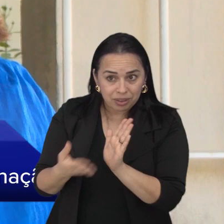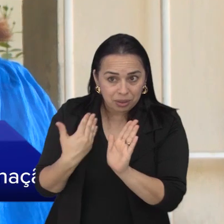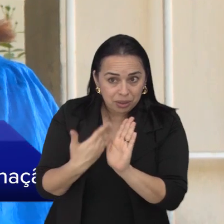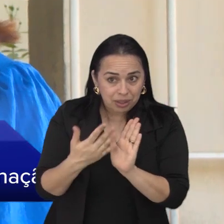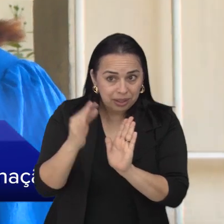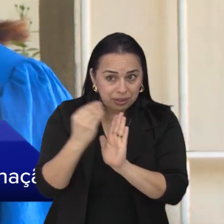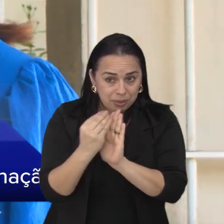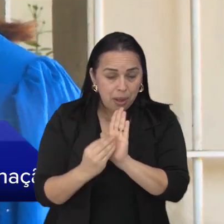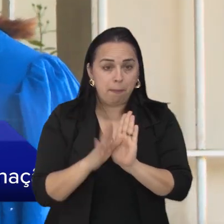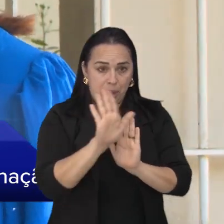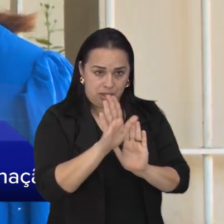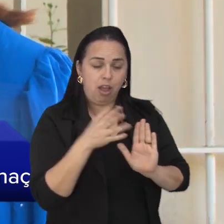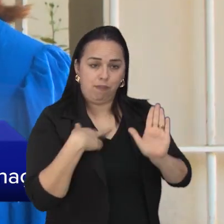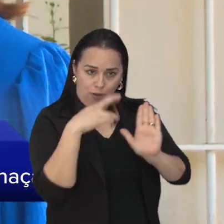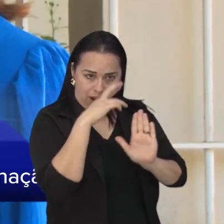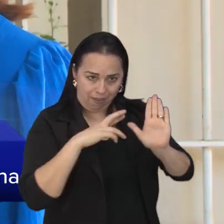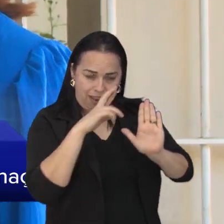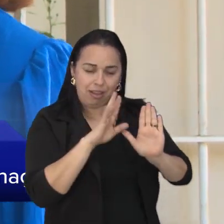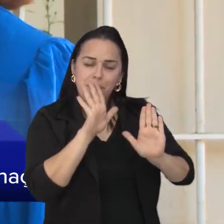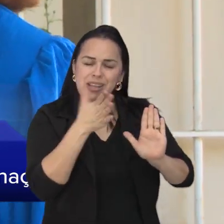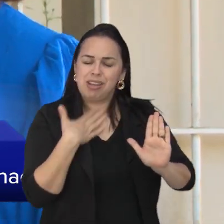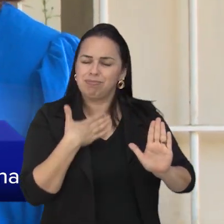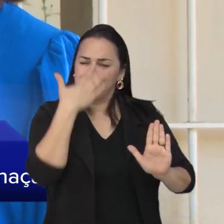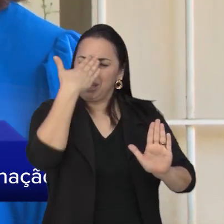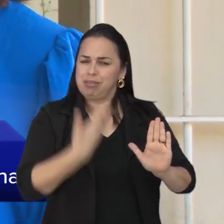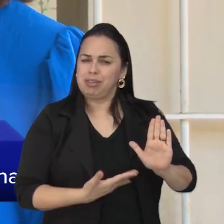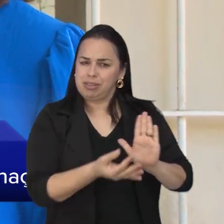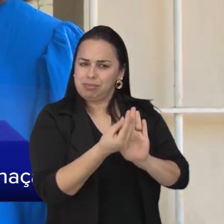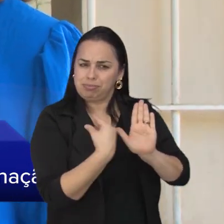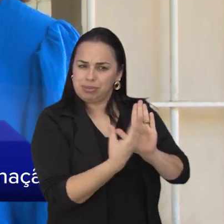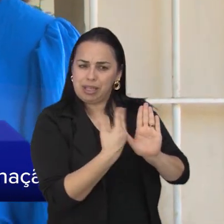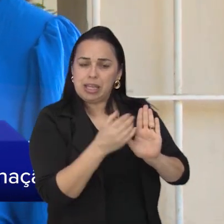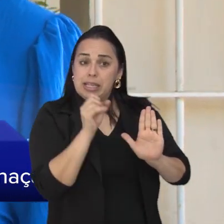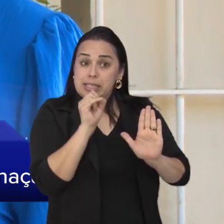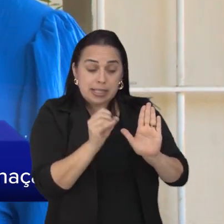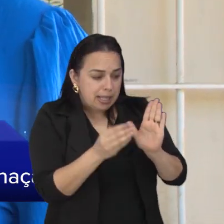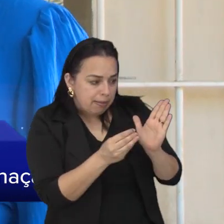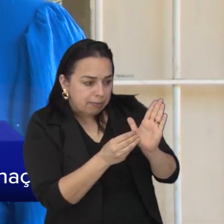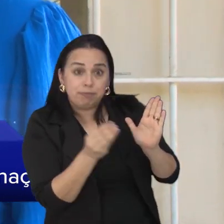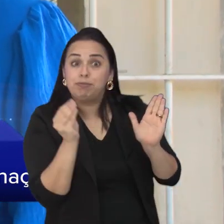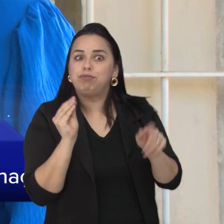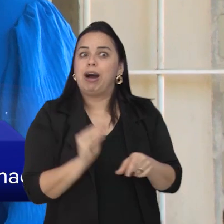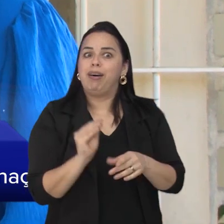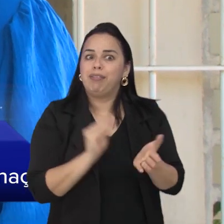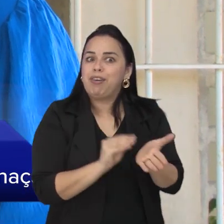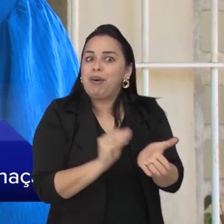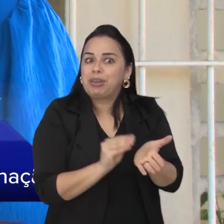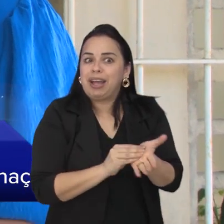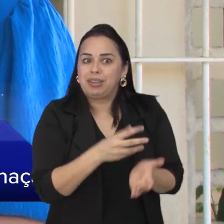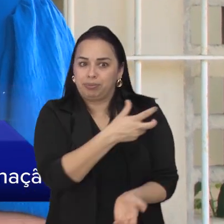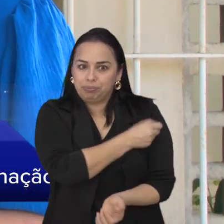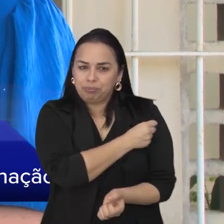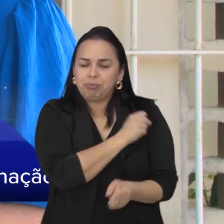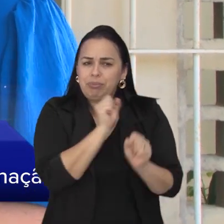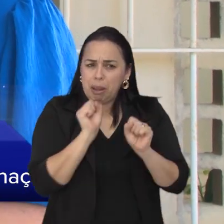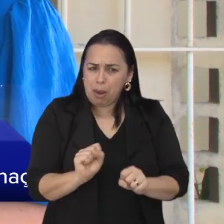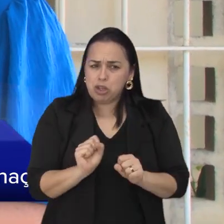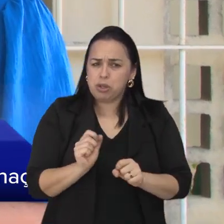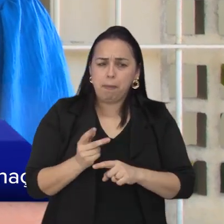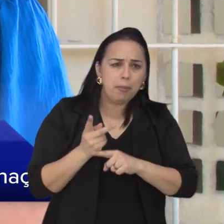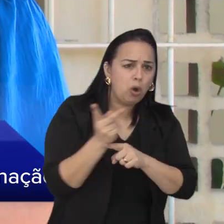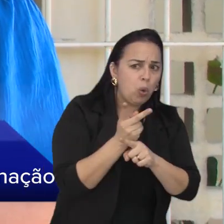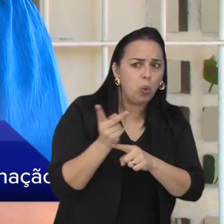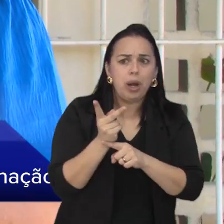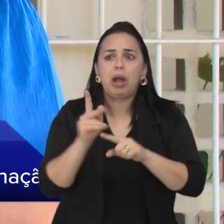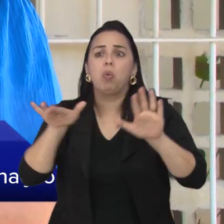dia? Olha, vou ter que conferir depois, mas acredito que eu tô sim. Se não tiver, se eu for um desses casos, eu